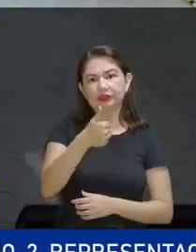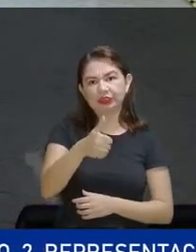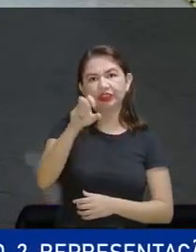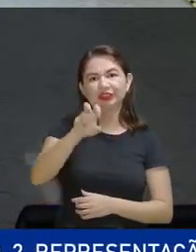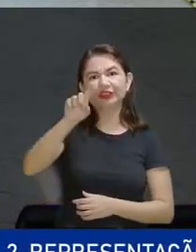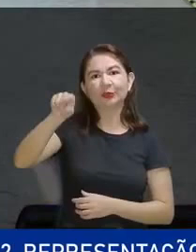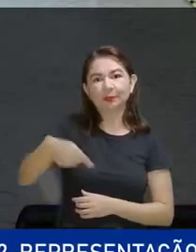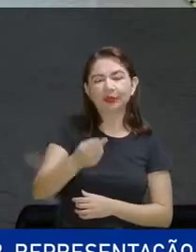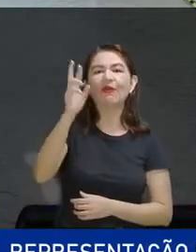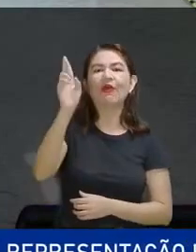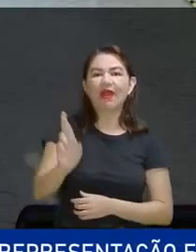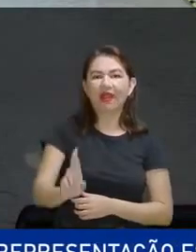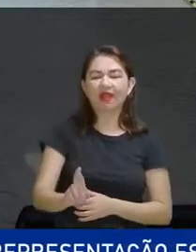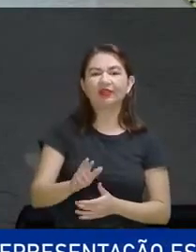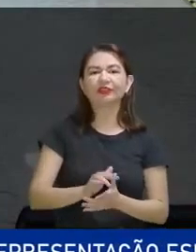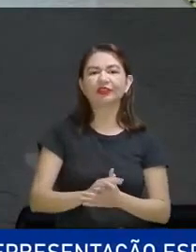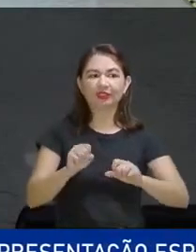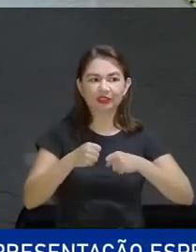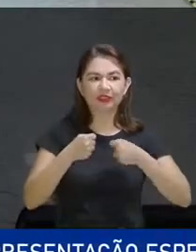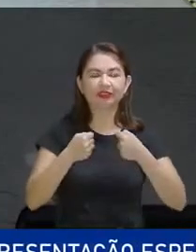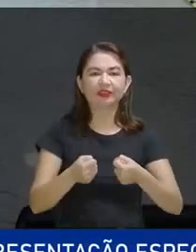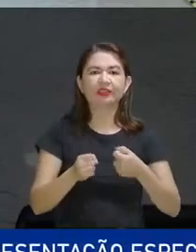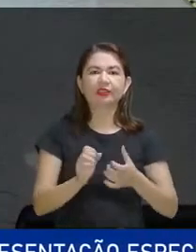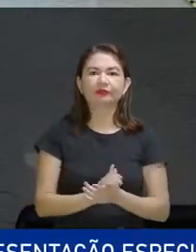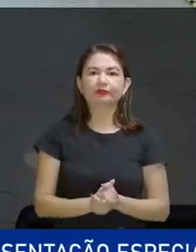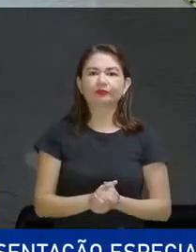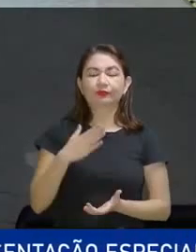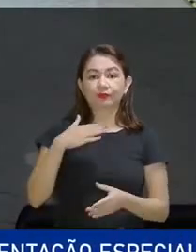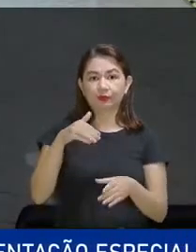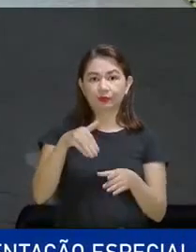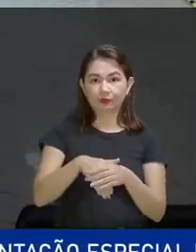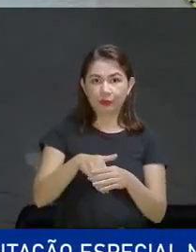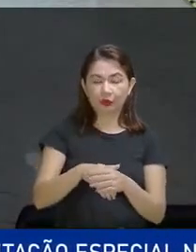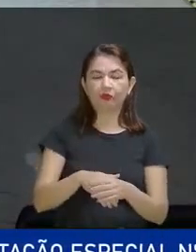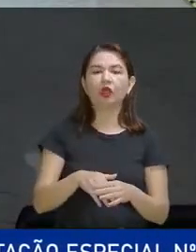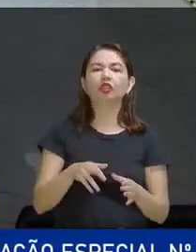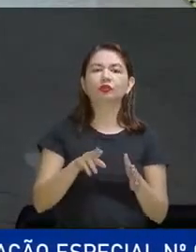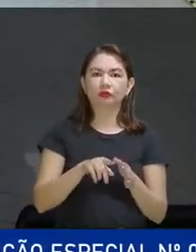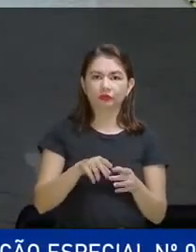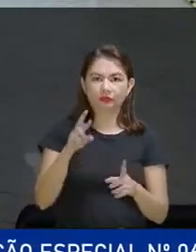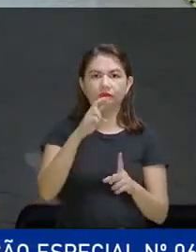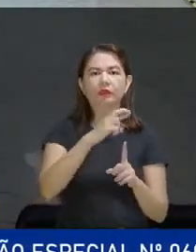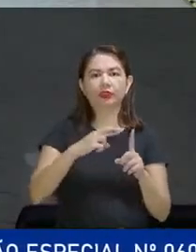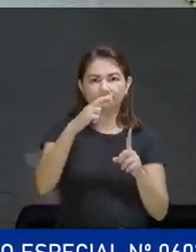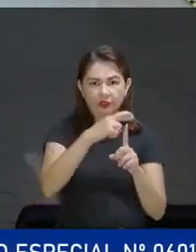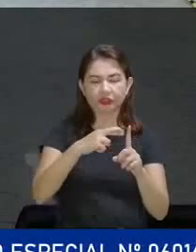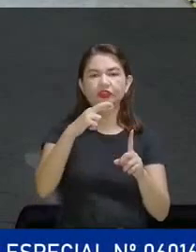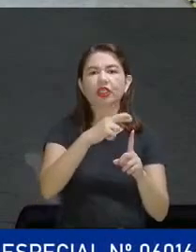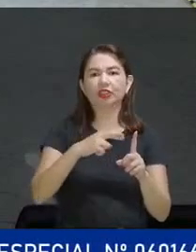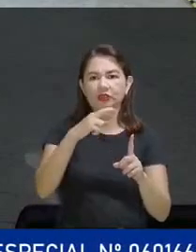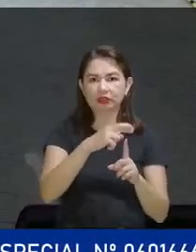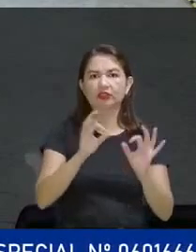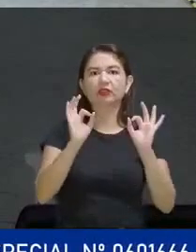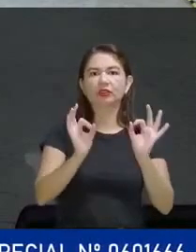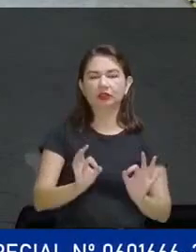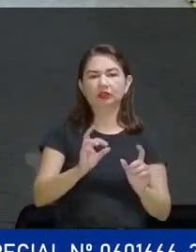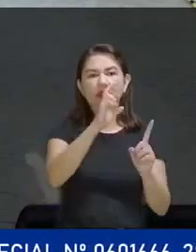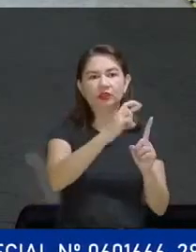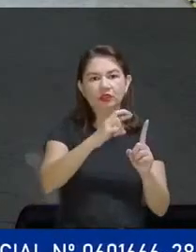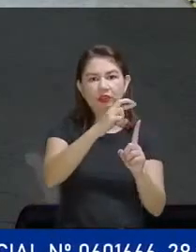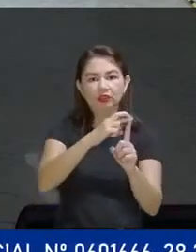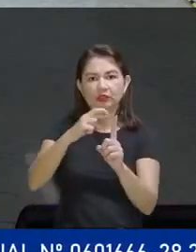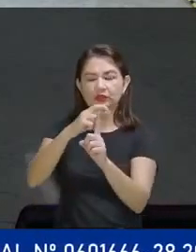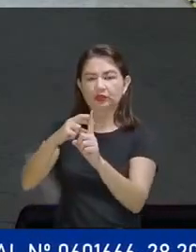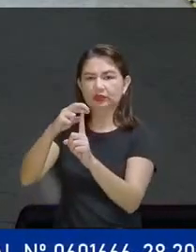por todo o exposto, eu estou votando pela procedência da ação de investigação judicial eleitoral para aplicar aos investigados